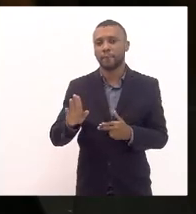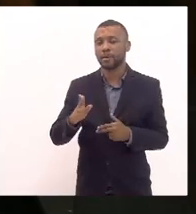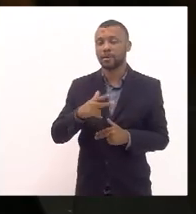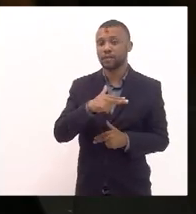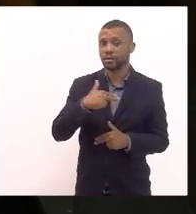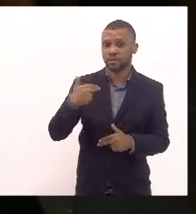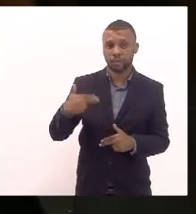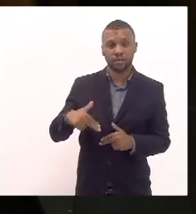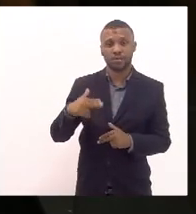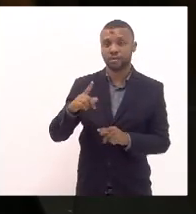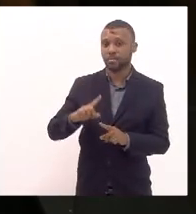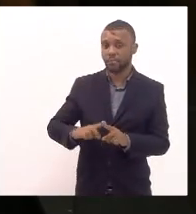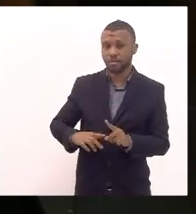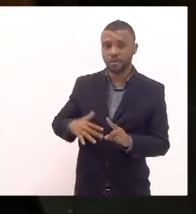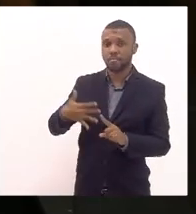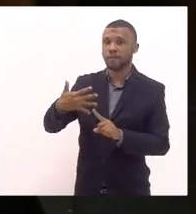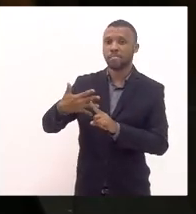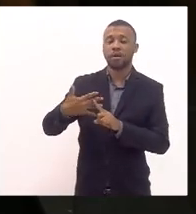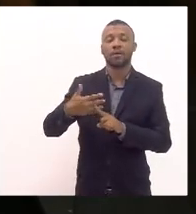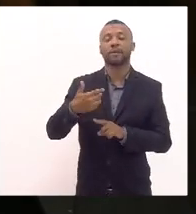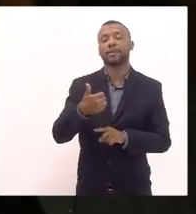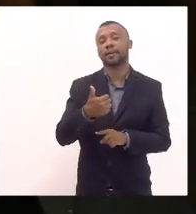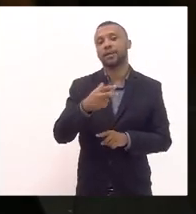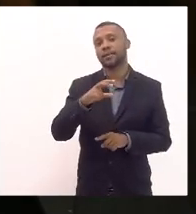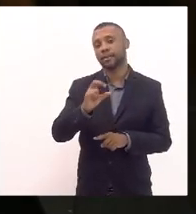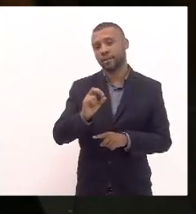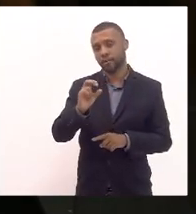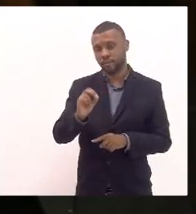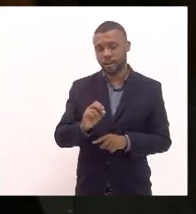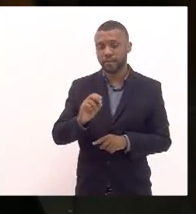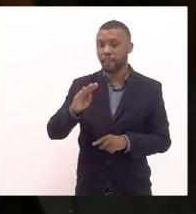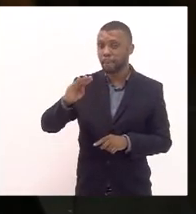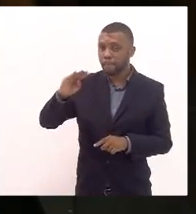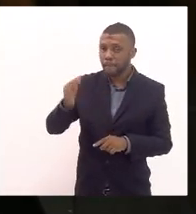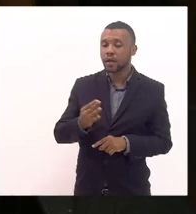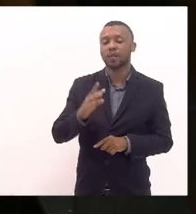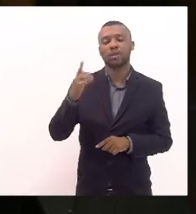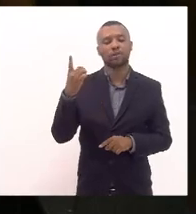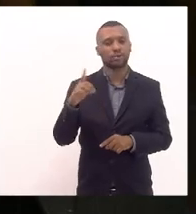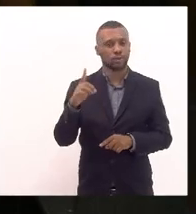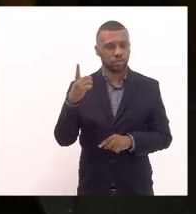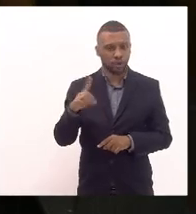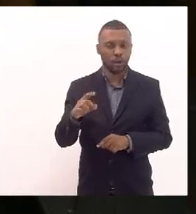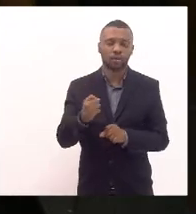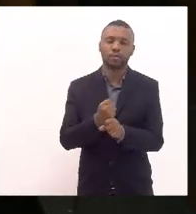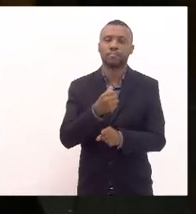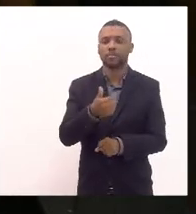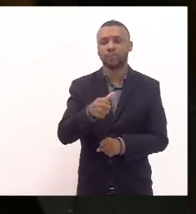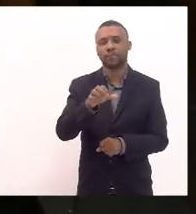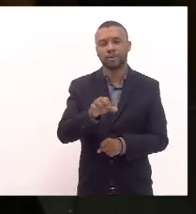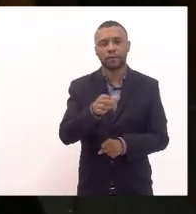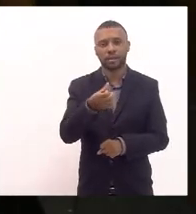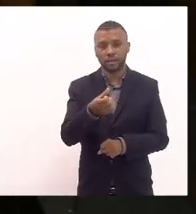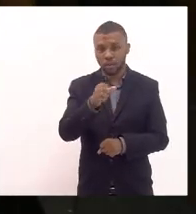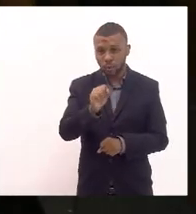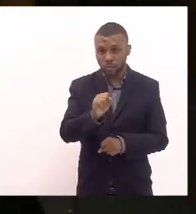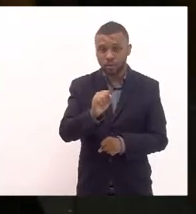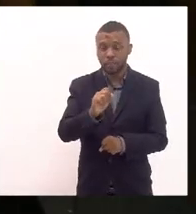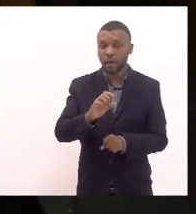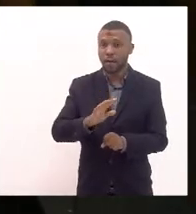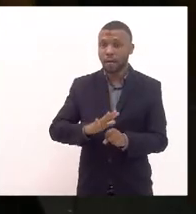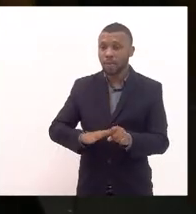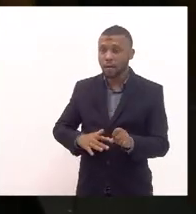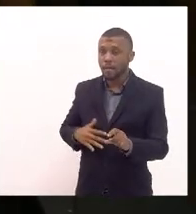cresceu de 150 Milhões de Dólares em 1978 para a